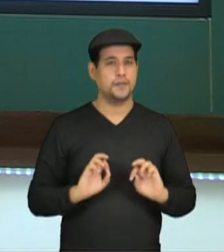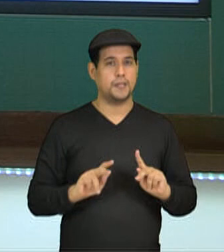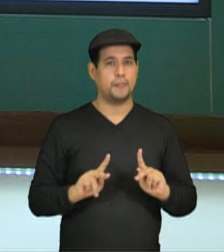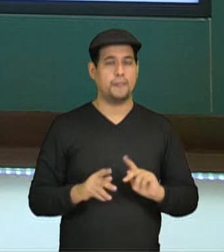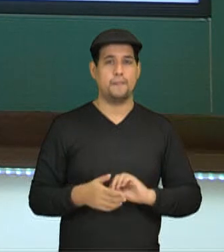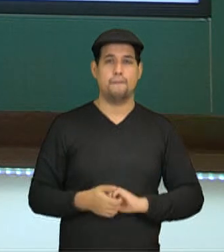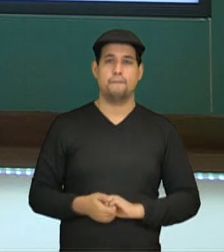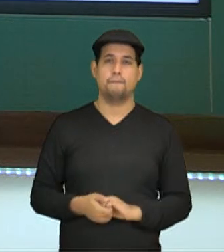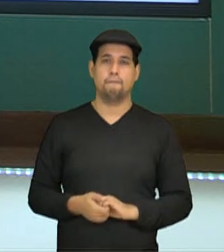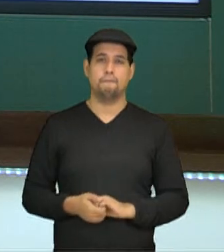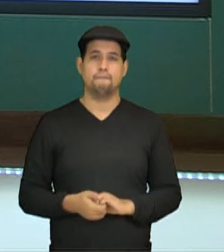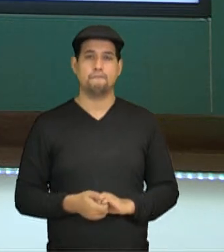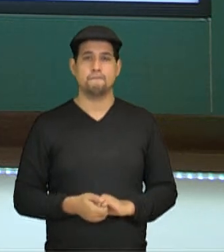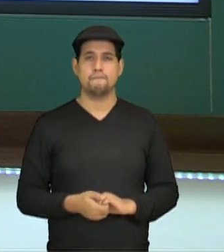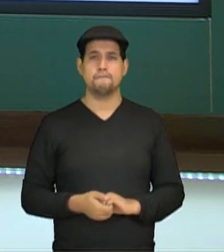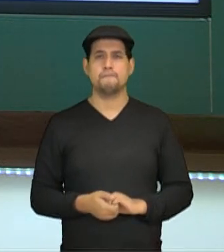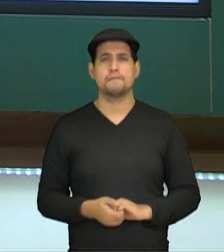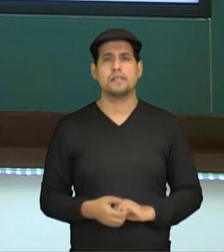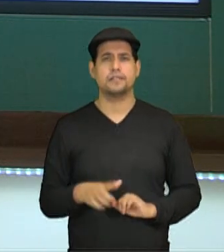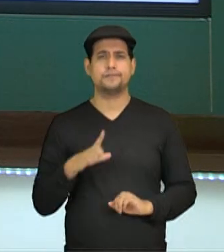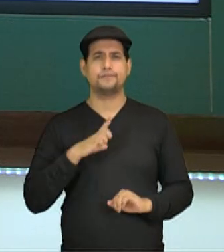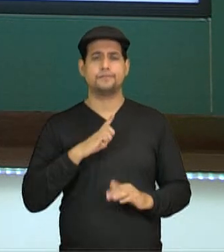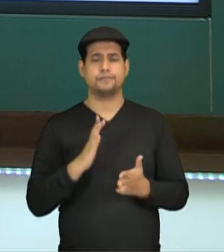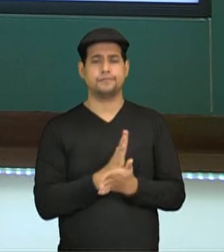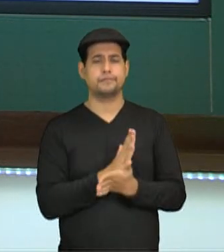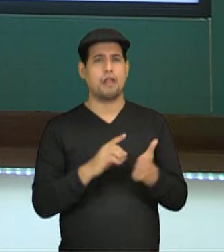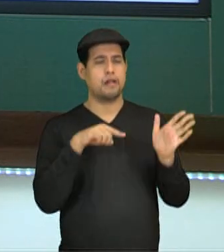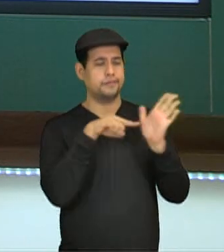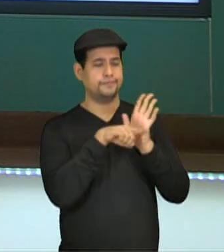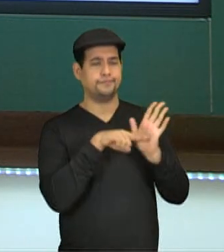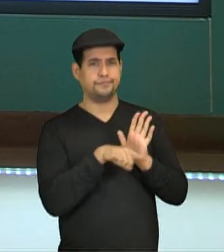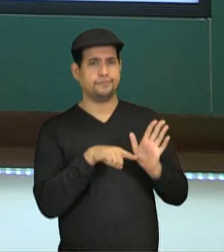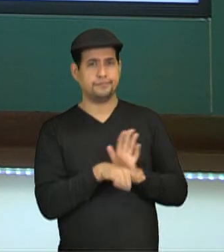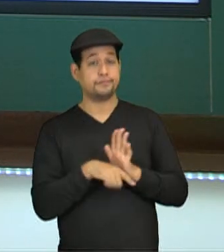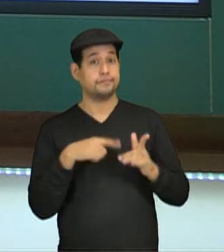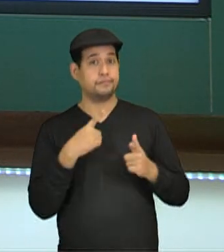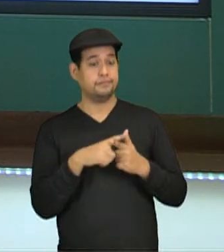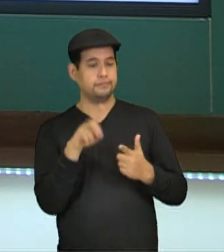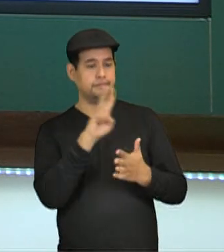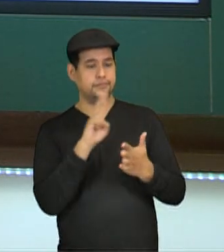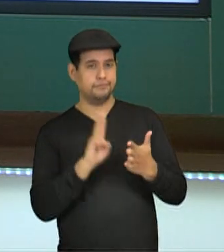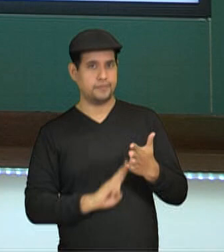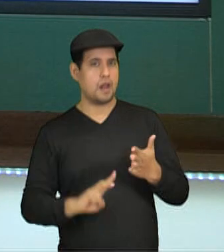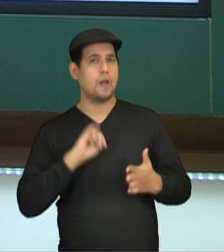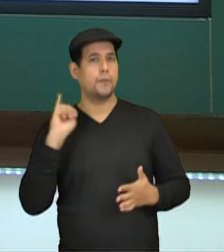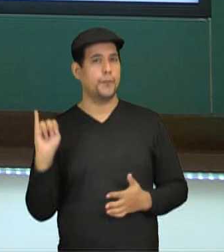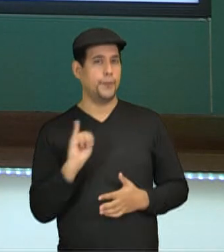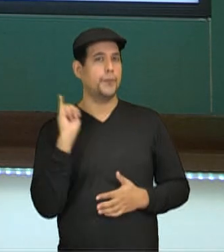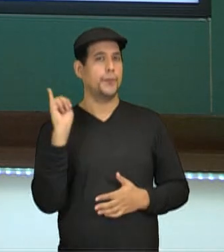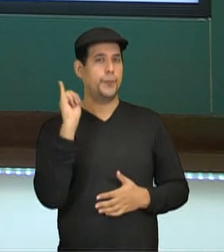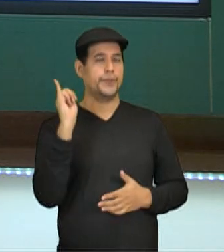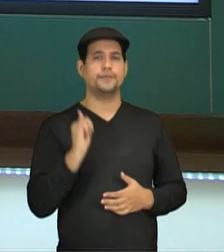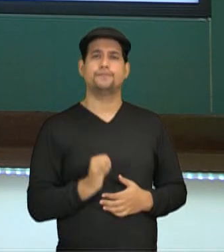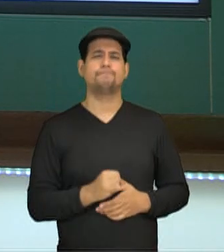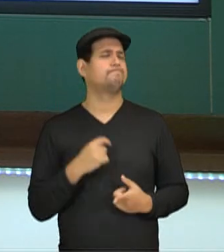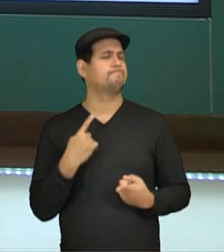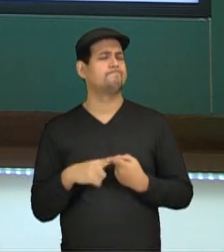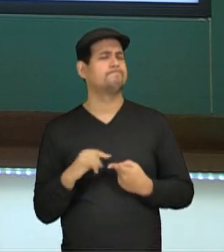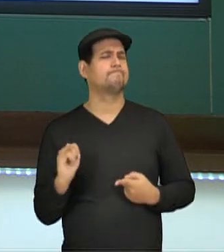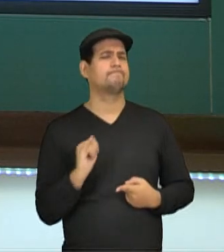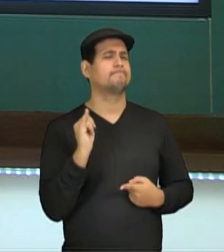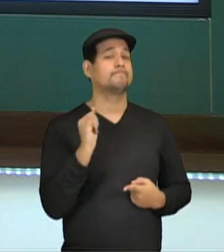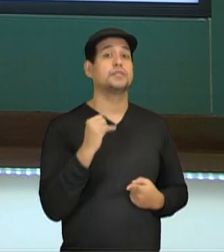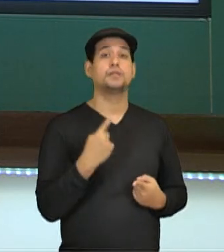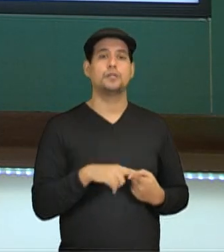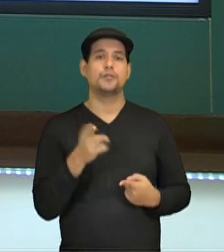bem. Temos mais algumas perguntas desse gráfico, porque a leitura de gráfico é muito importante. Por quê, professor?